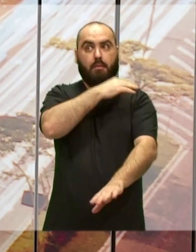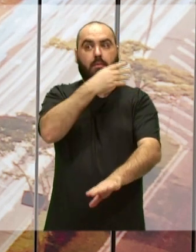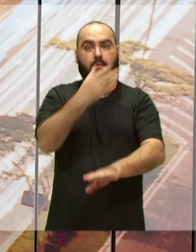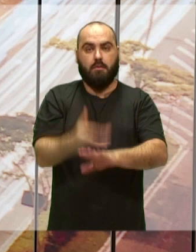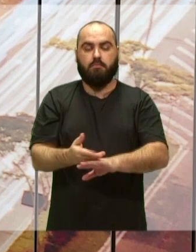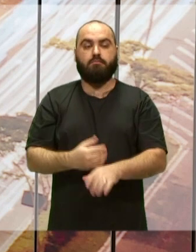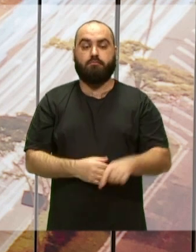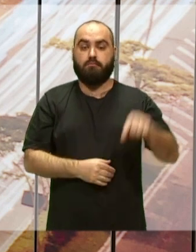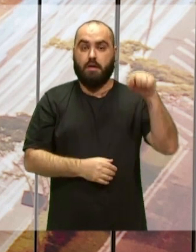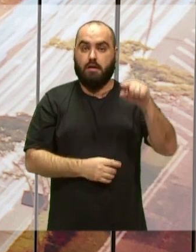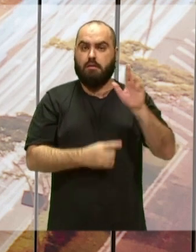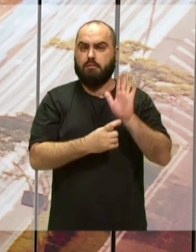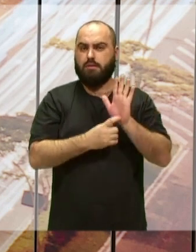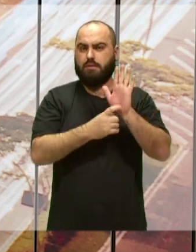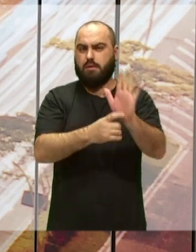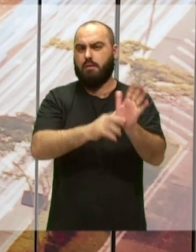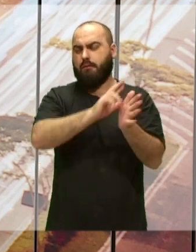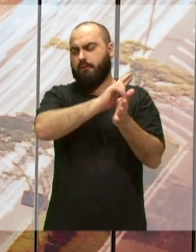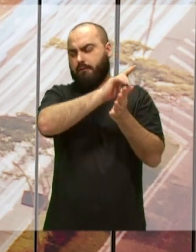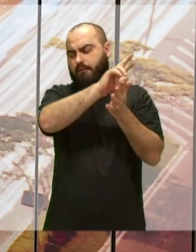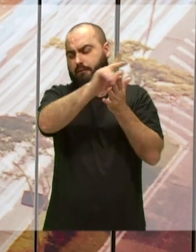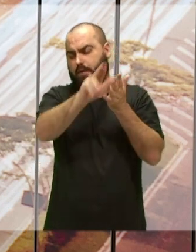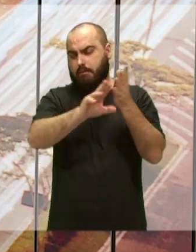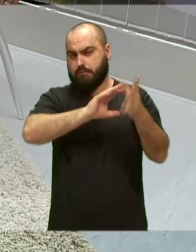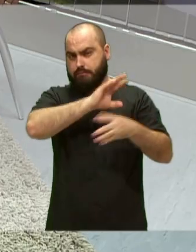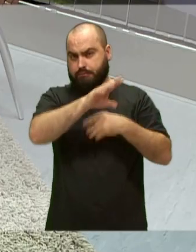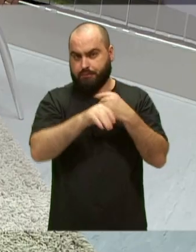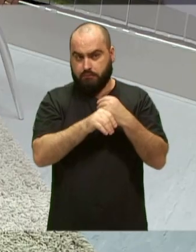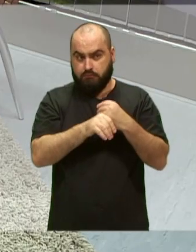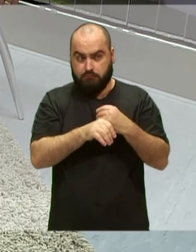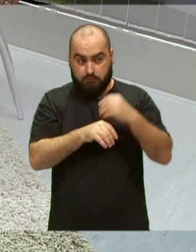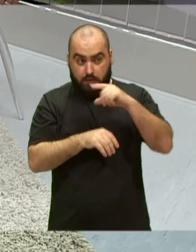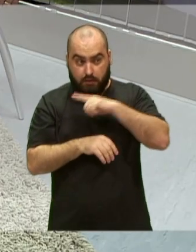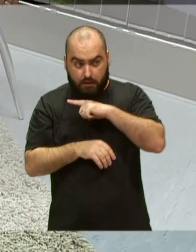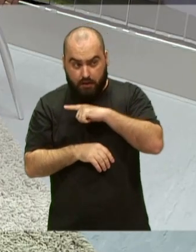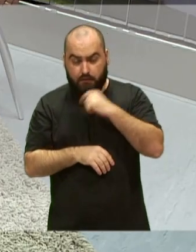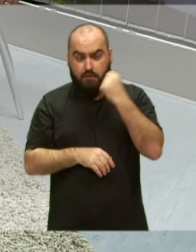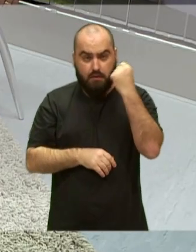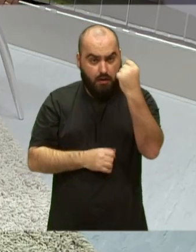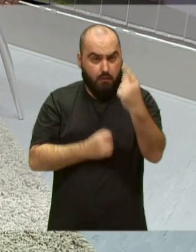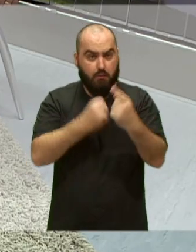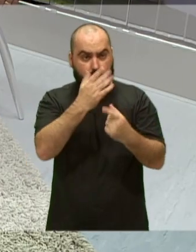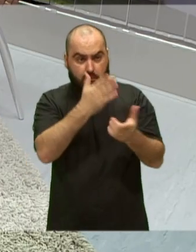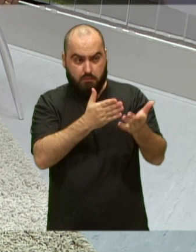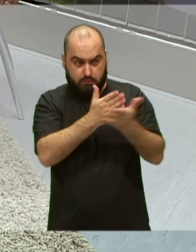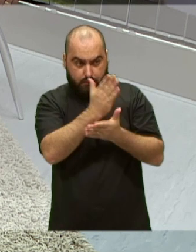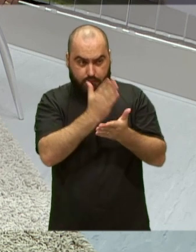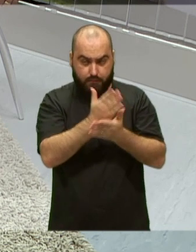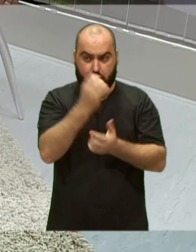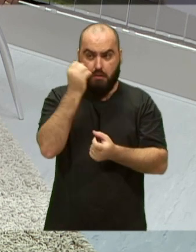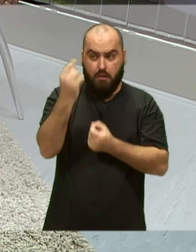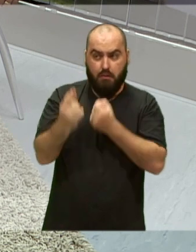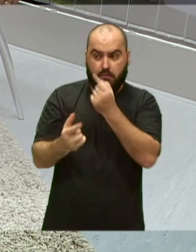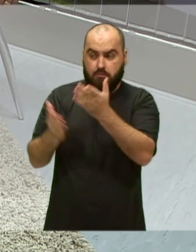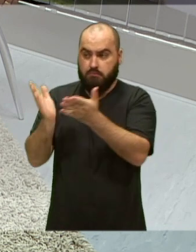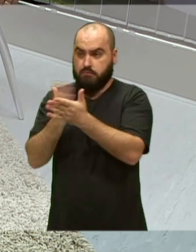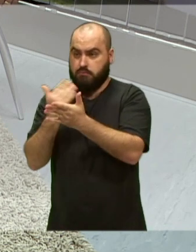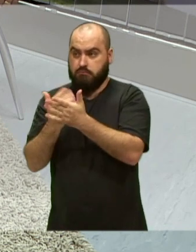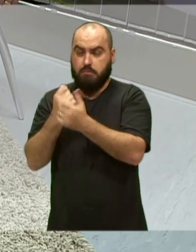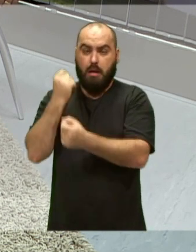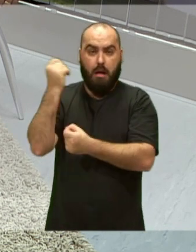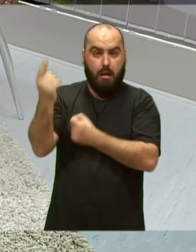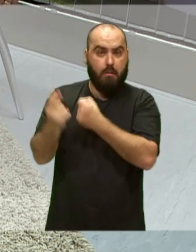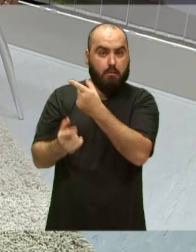apresentadas dezenas de emendas o senhor teve algumas aprovadas outras retiradas outras rejeitadas Mas qual a sua